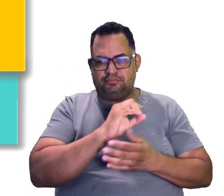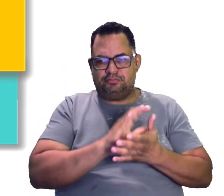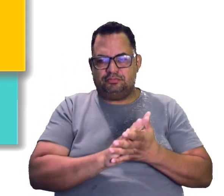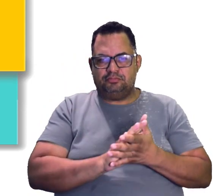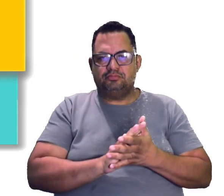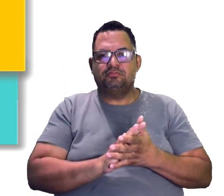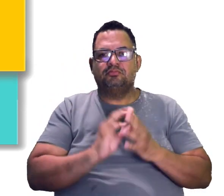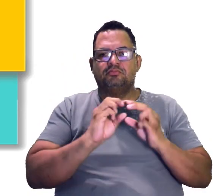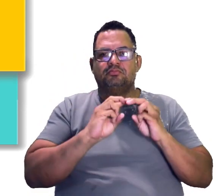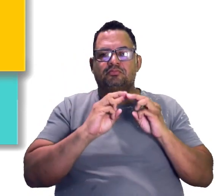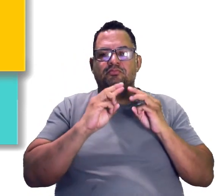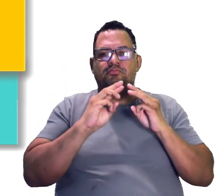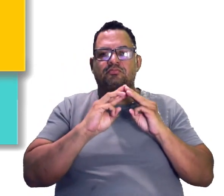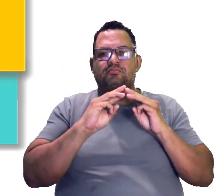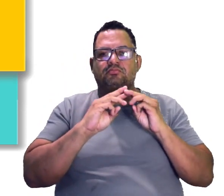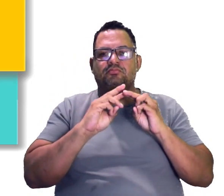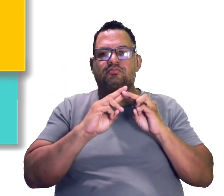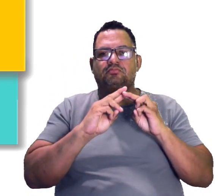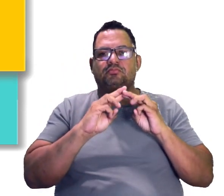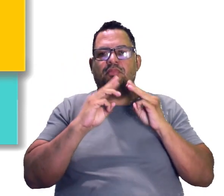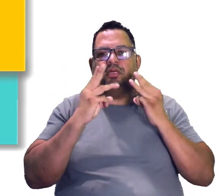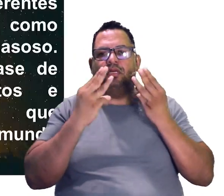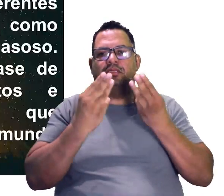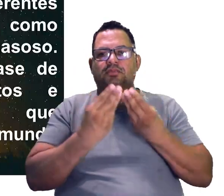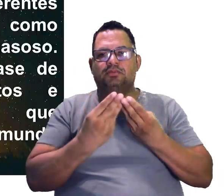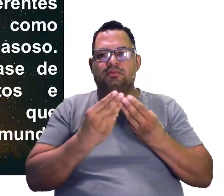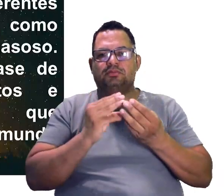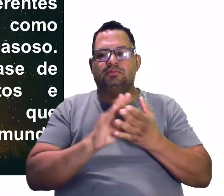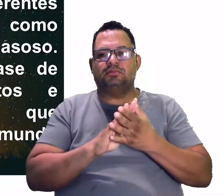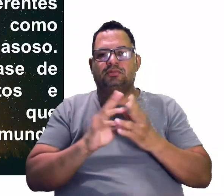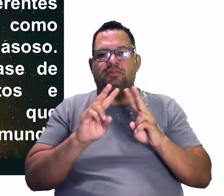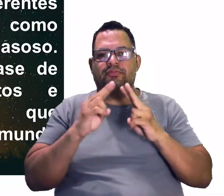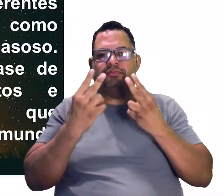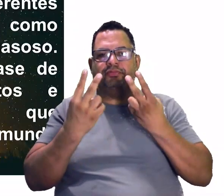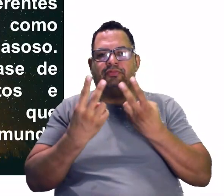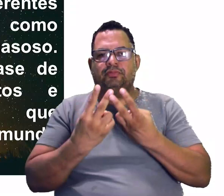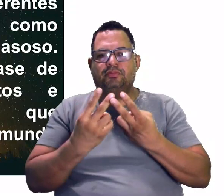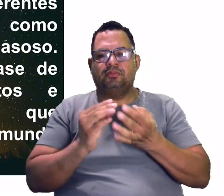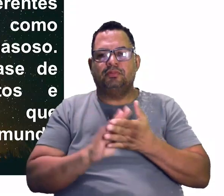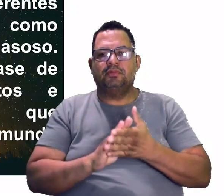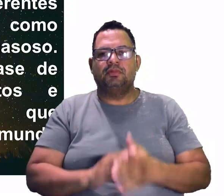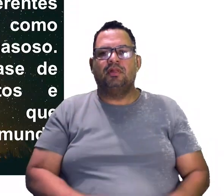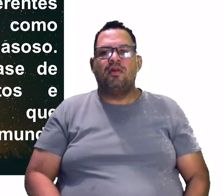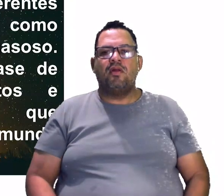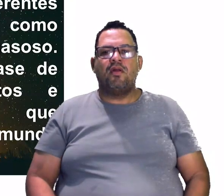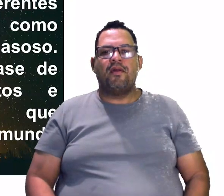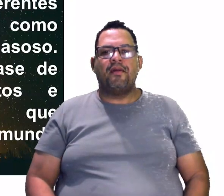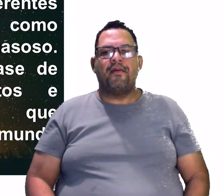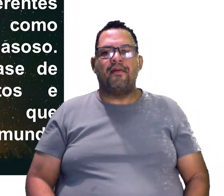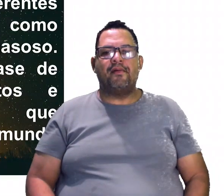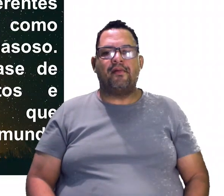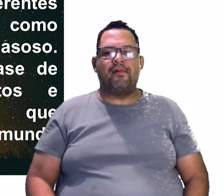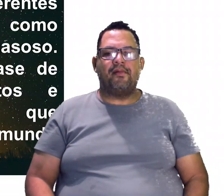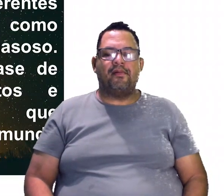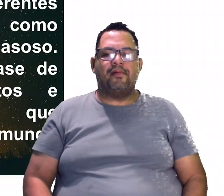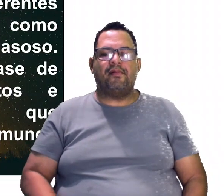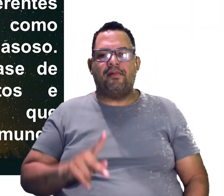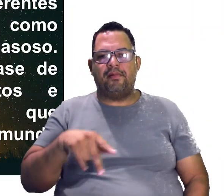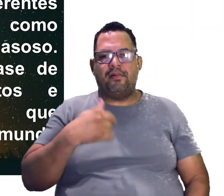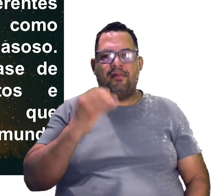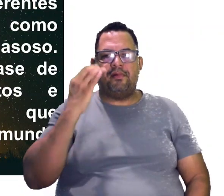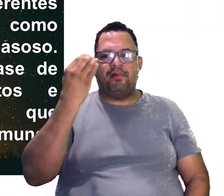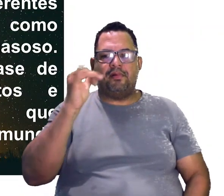de massa e unidades de volume. Com relação à ciência química como um